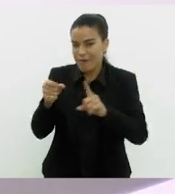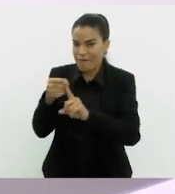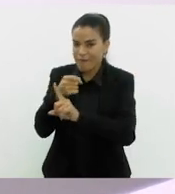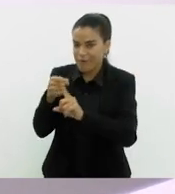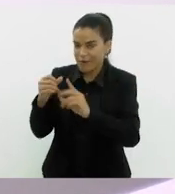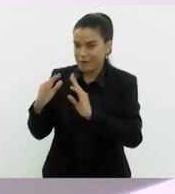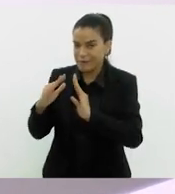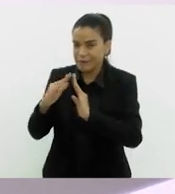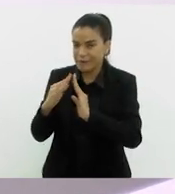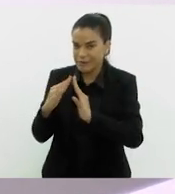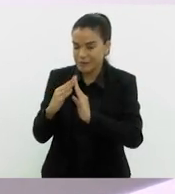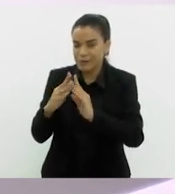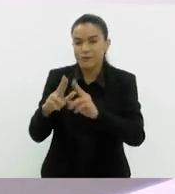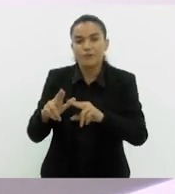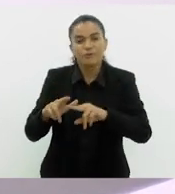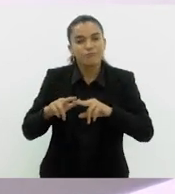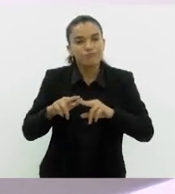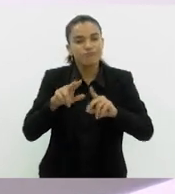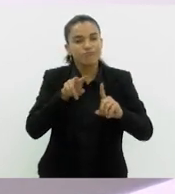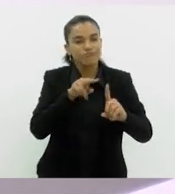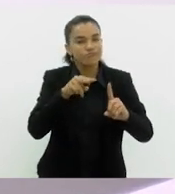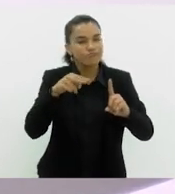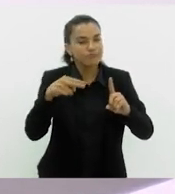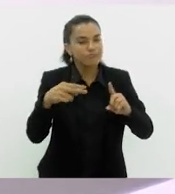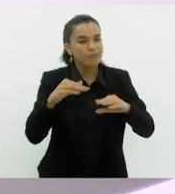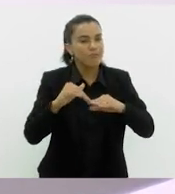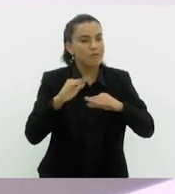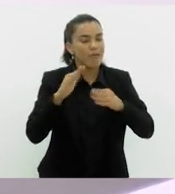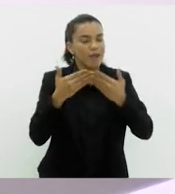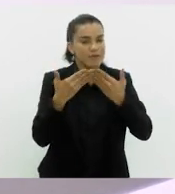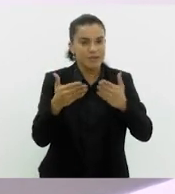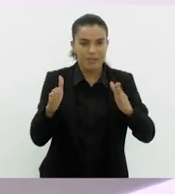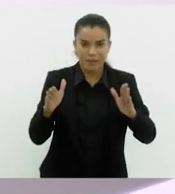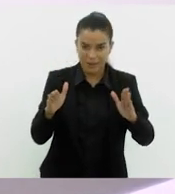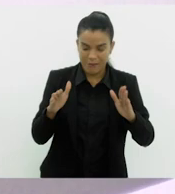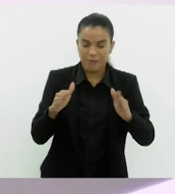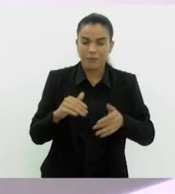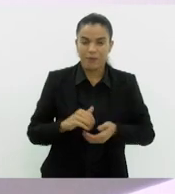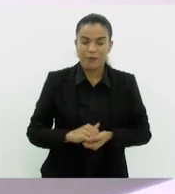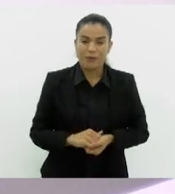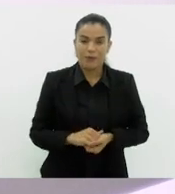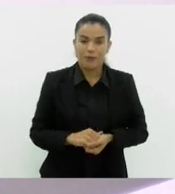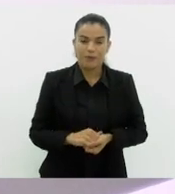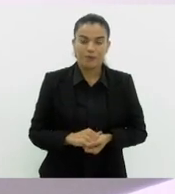por isso, esse olhar mais amplo sobre a questão do gênero.